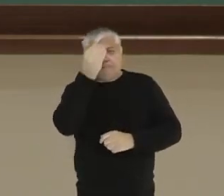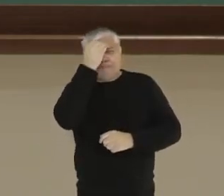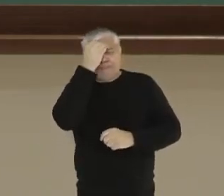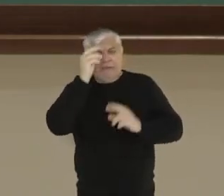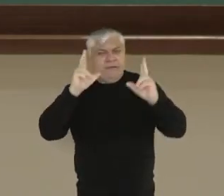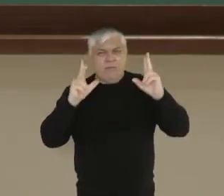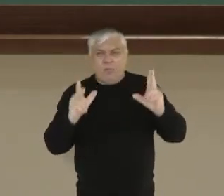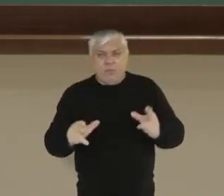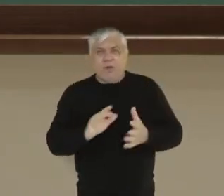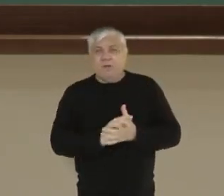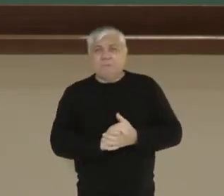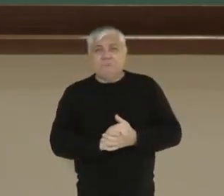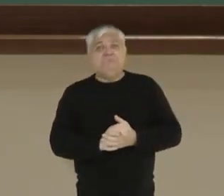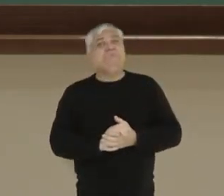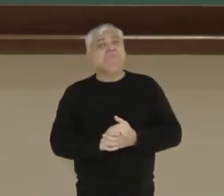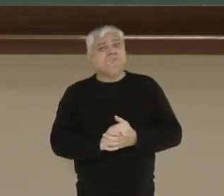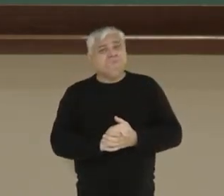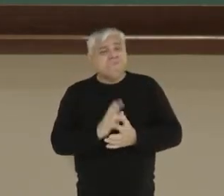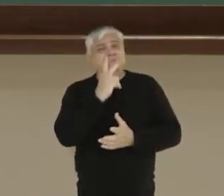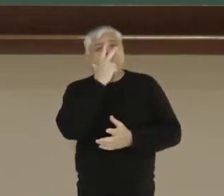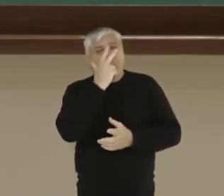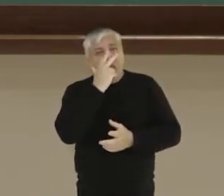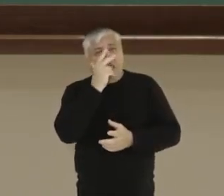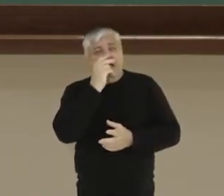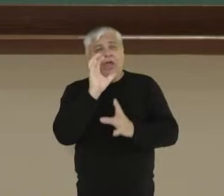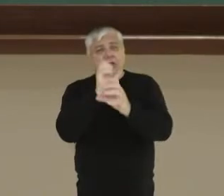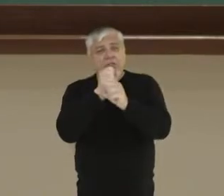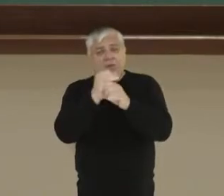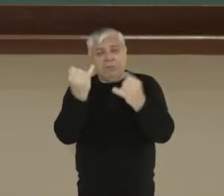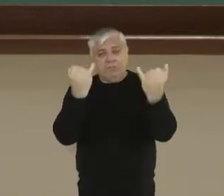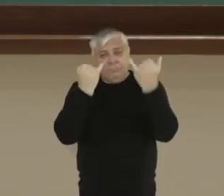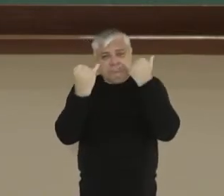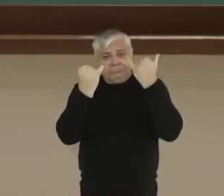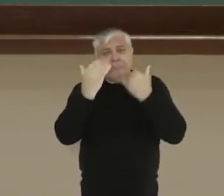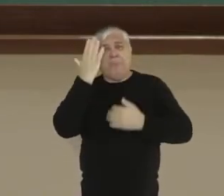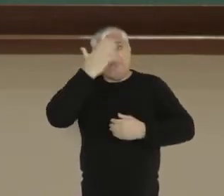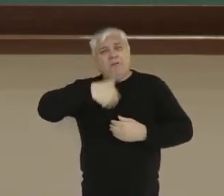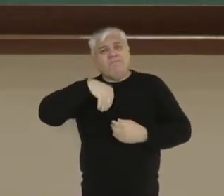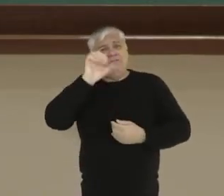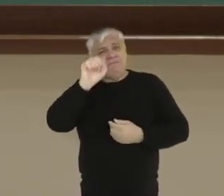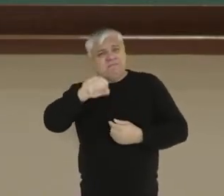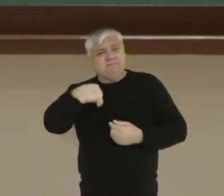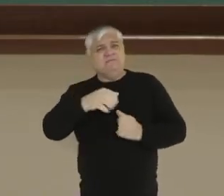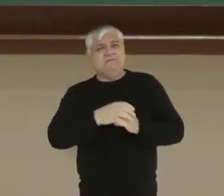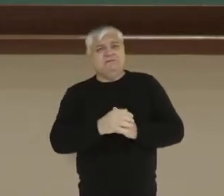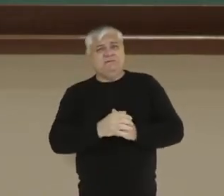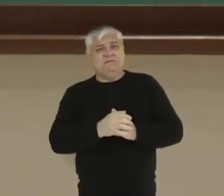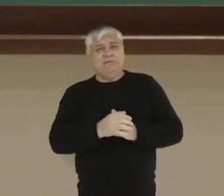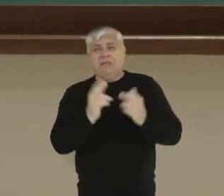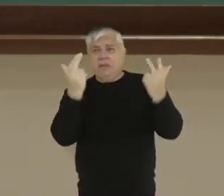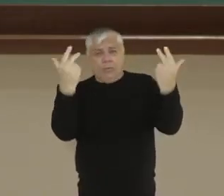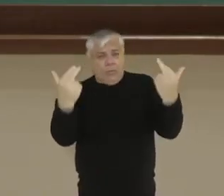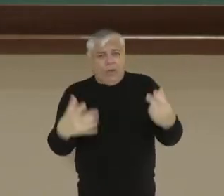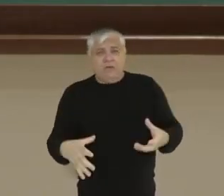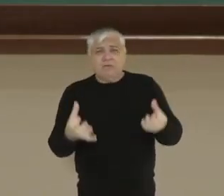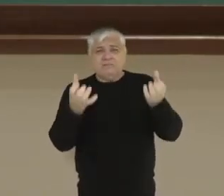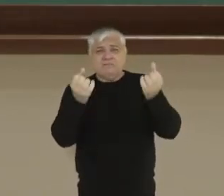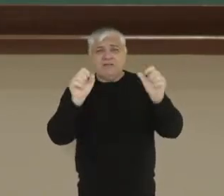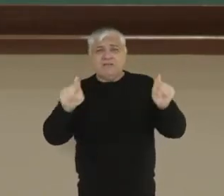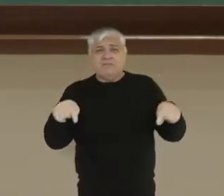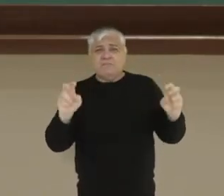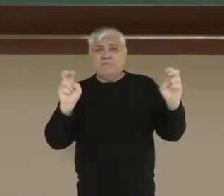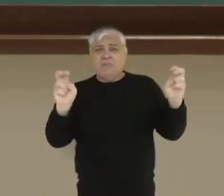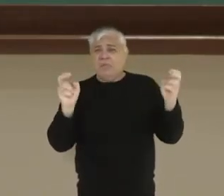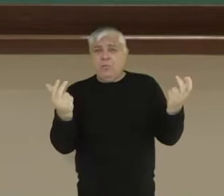o mesmo? Aparentemente sim, porque a média, a moda e a mediana deram exatamente o mesmo valor. Mas será que o rendimento foi